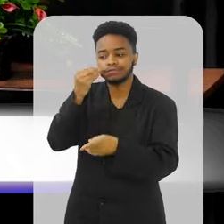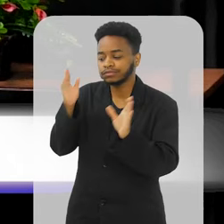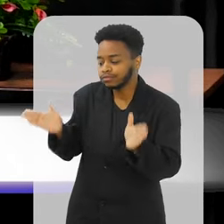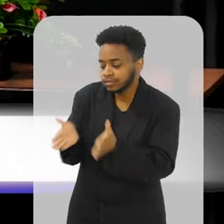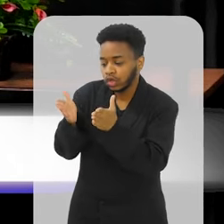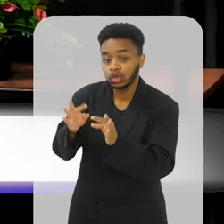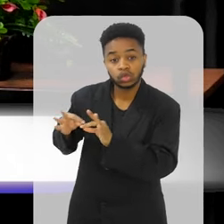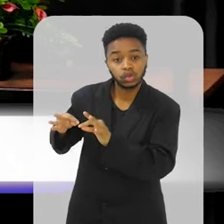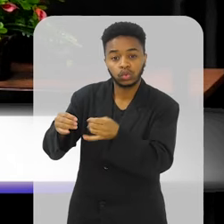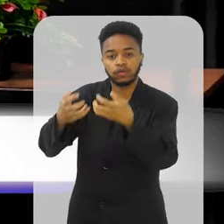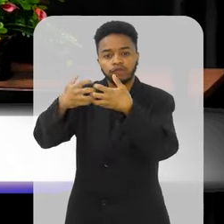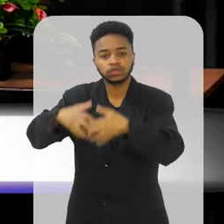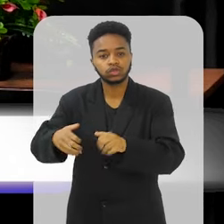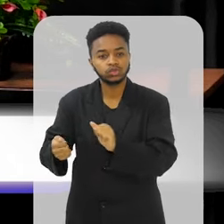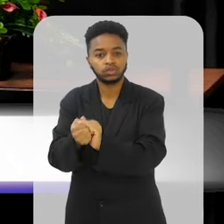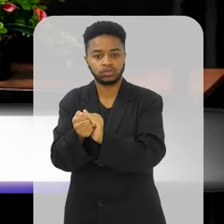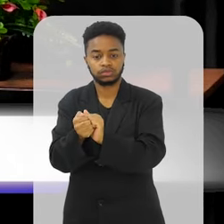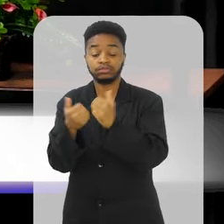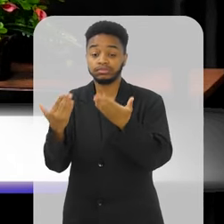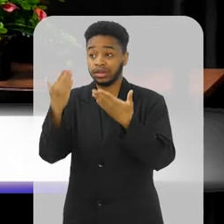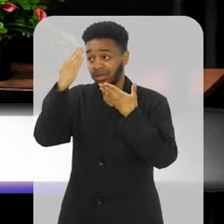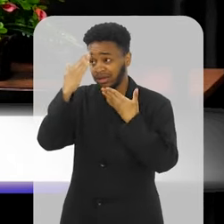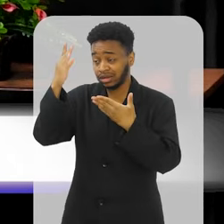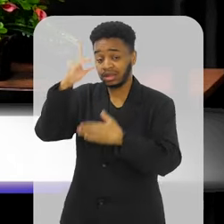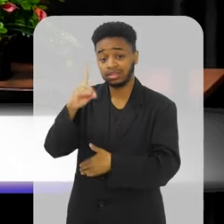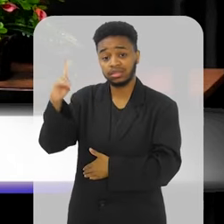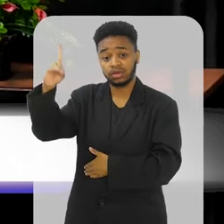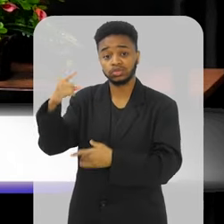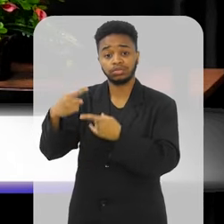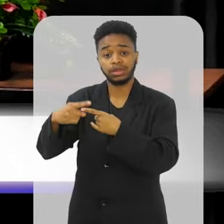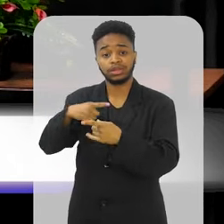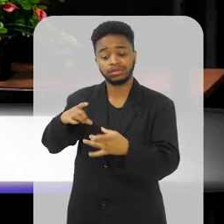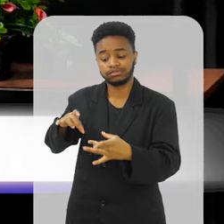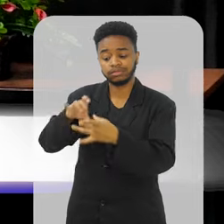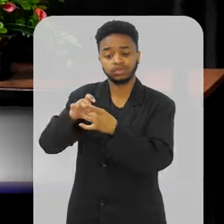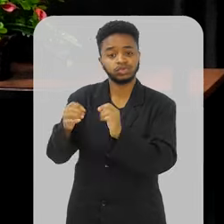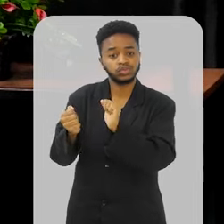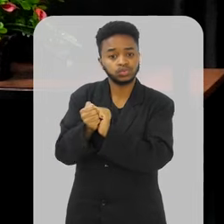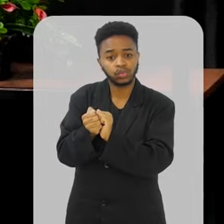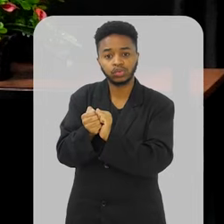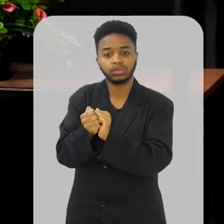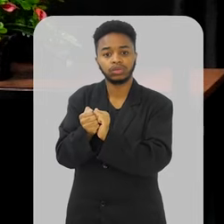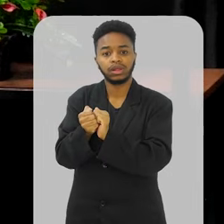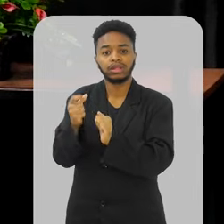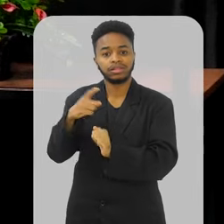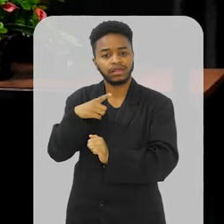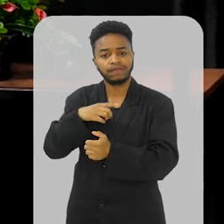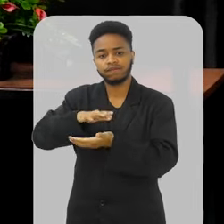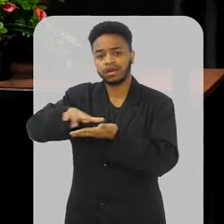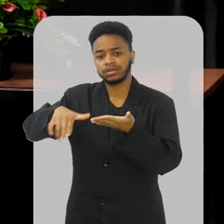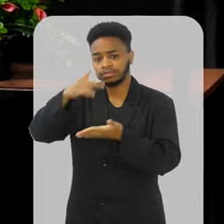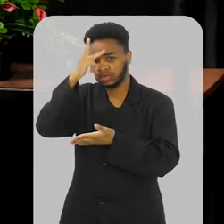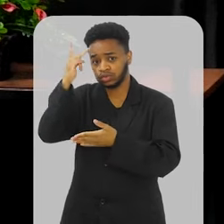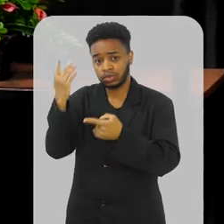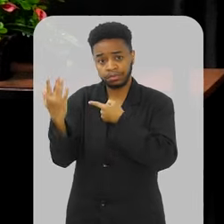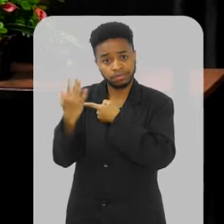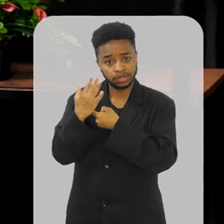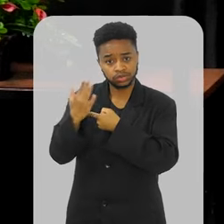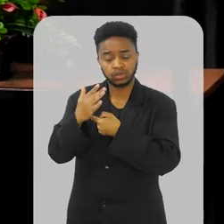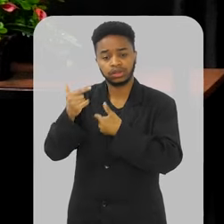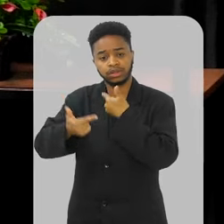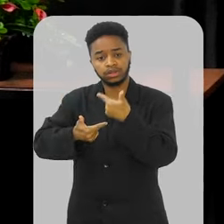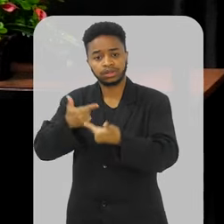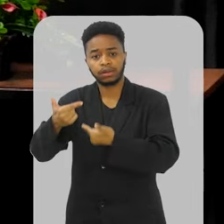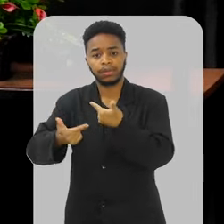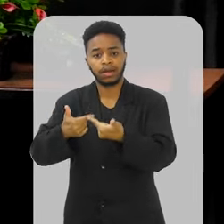poder funcionar e graças ao bom Deus eu tenho ao meu lado né sacerdotes que me auxiliam no trabalho pastoral